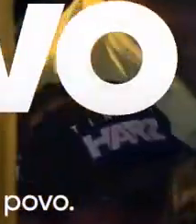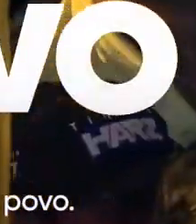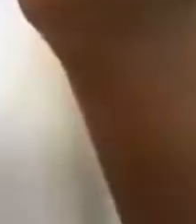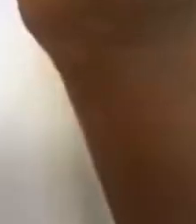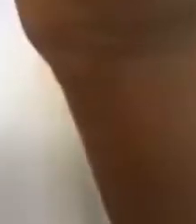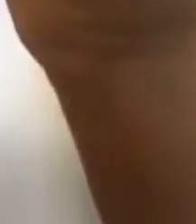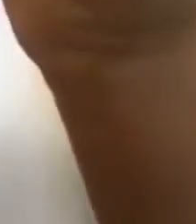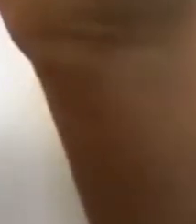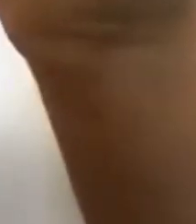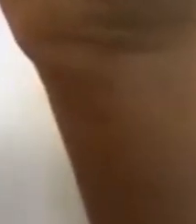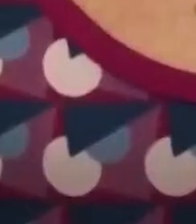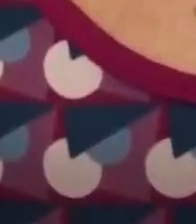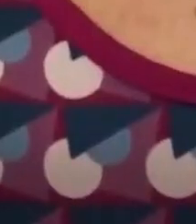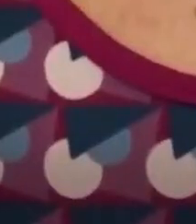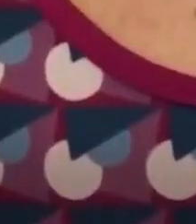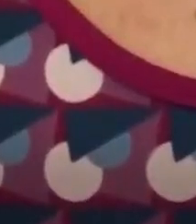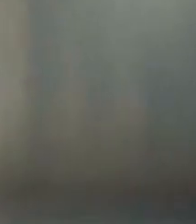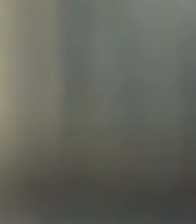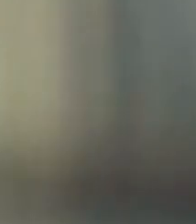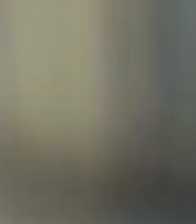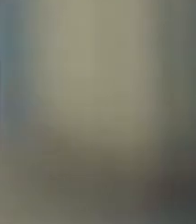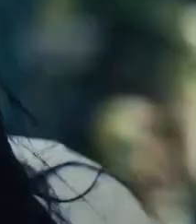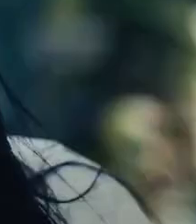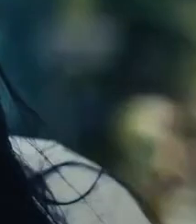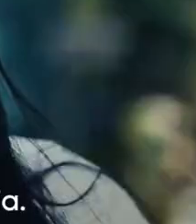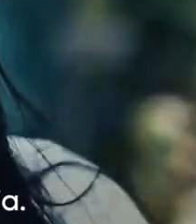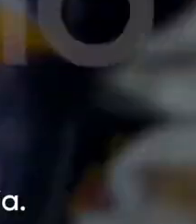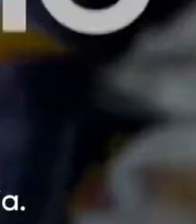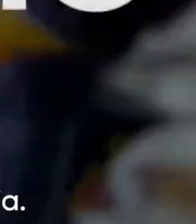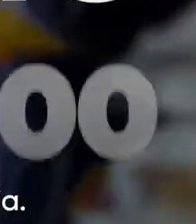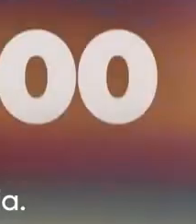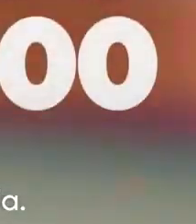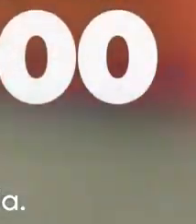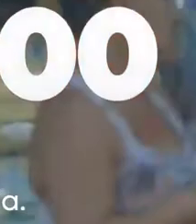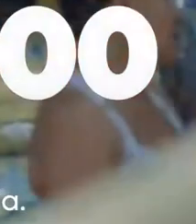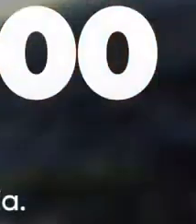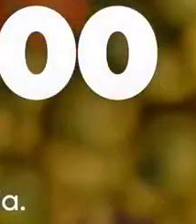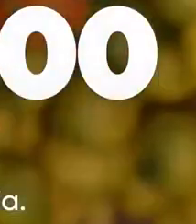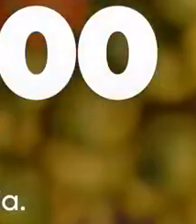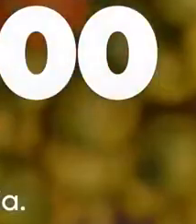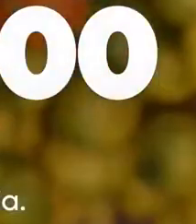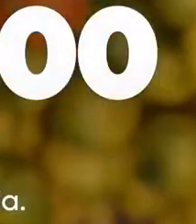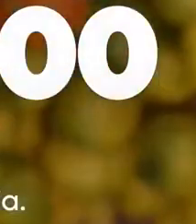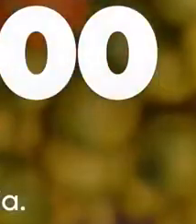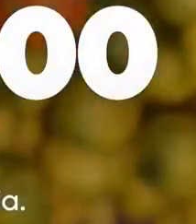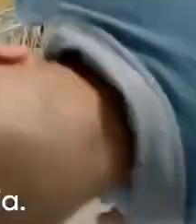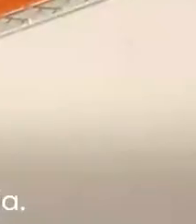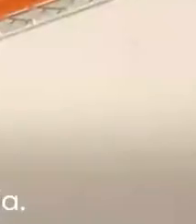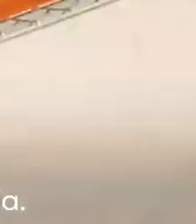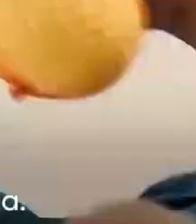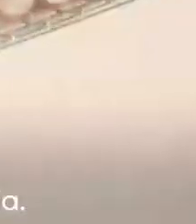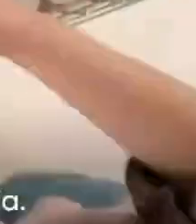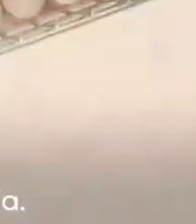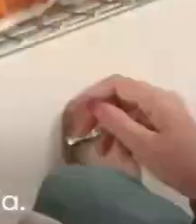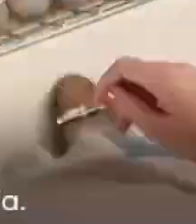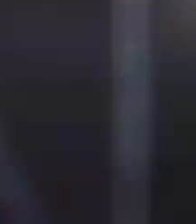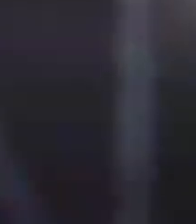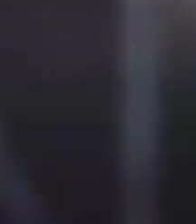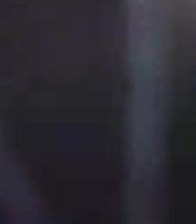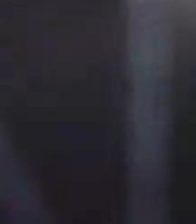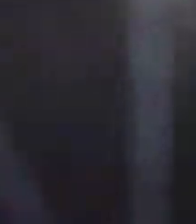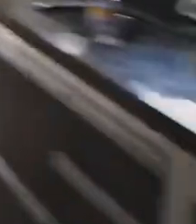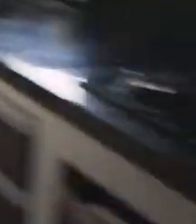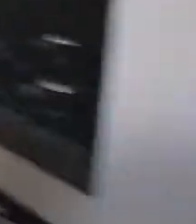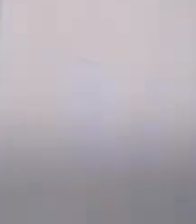do povo. Hoje, para garantir vacina já e para todos, e o auxílio emergencial de R$ 600 até o fim da pandemia.